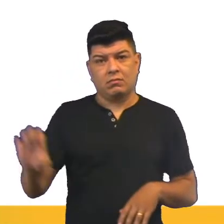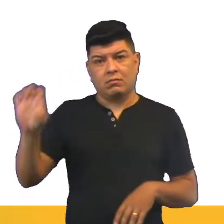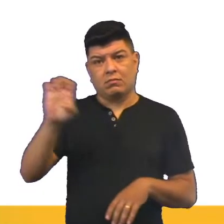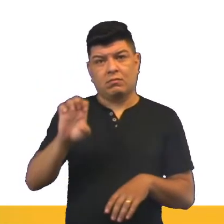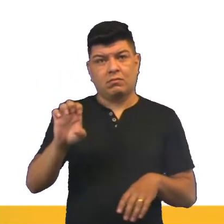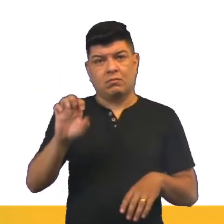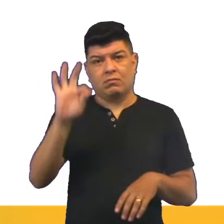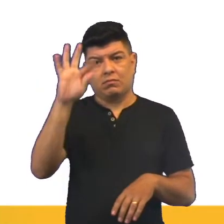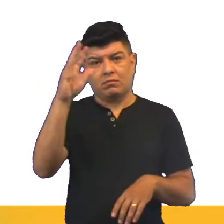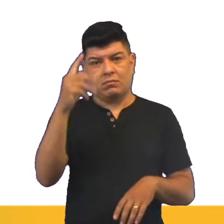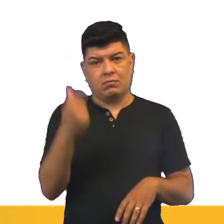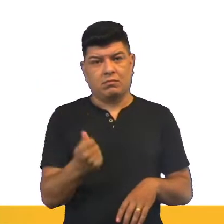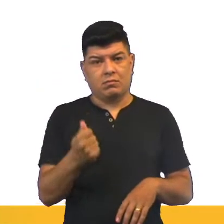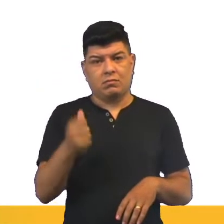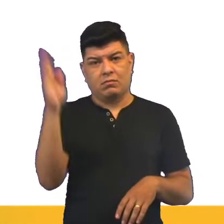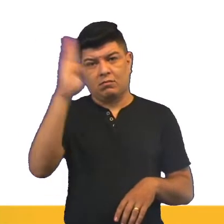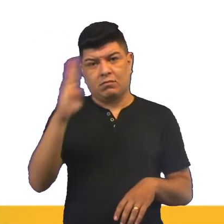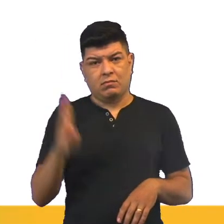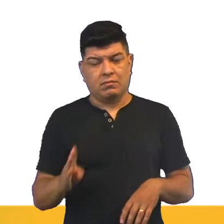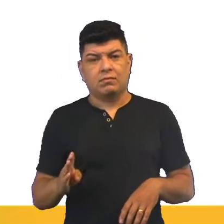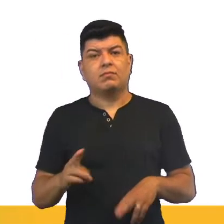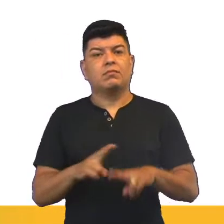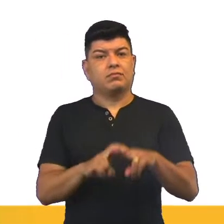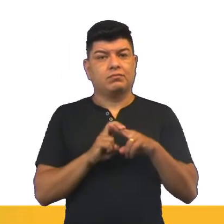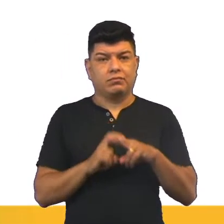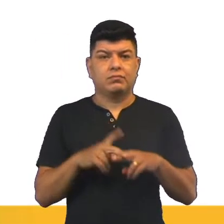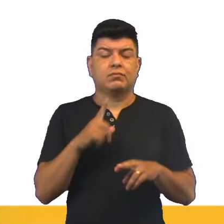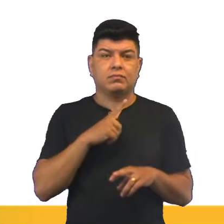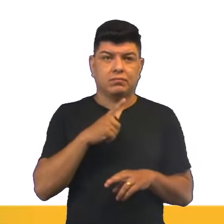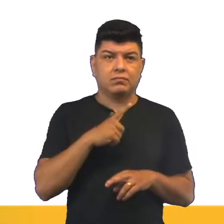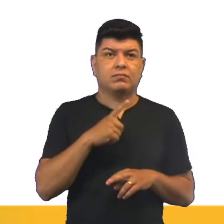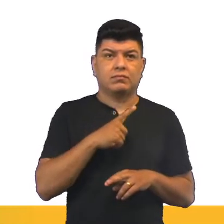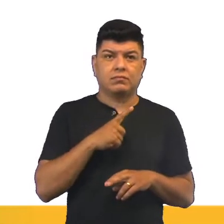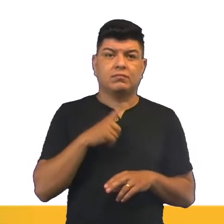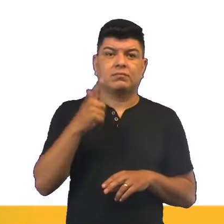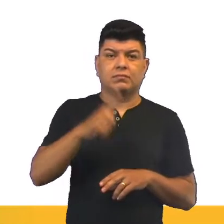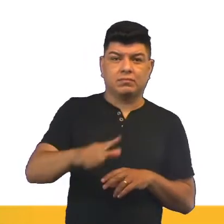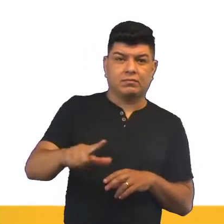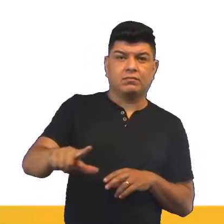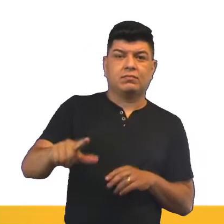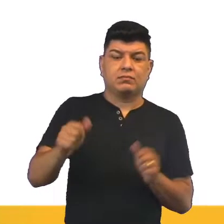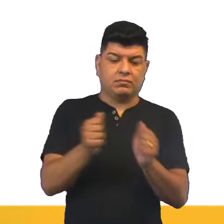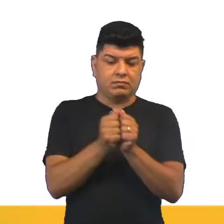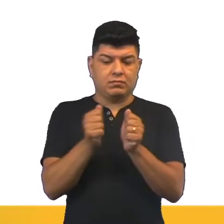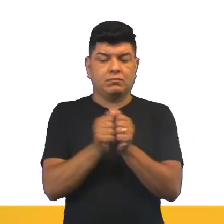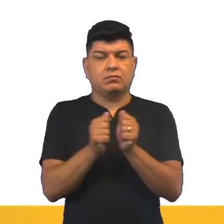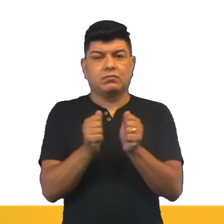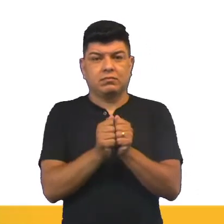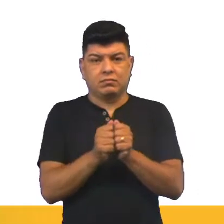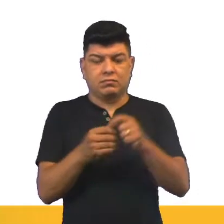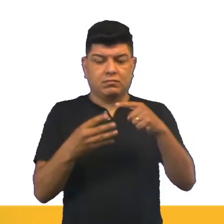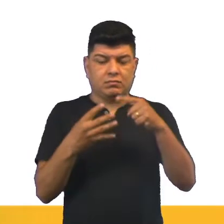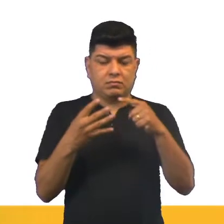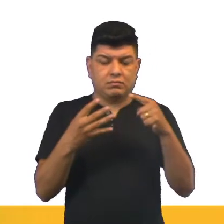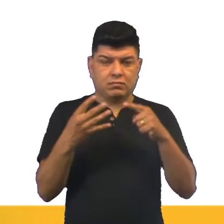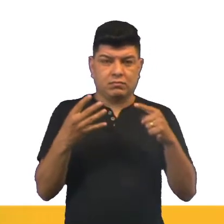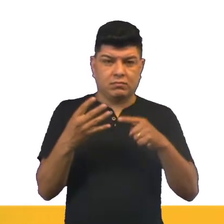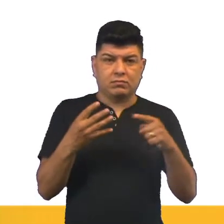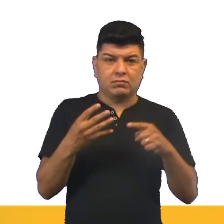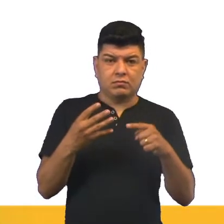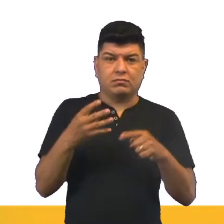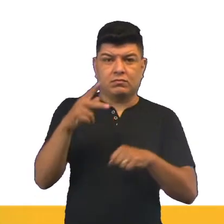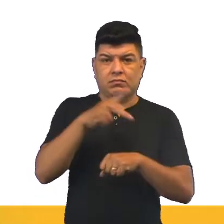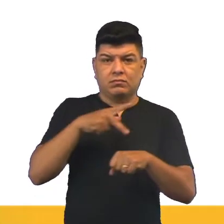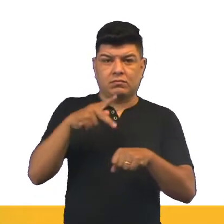europeus e afro-brasileiros, né? Então aí nós temos novamente a junção das 4 nações